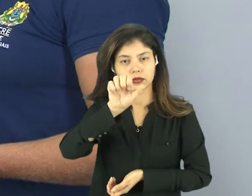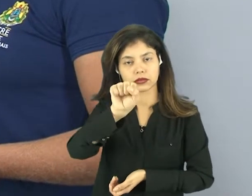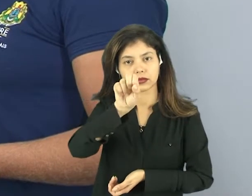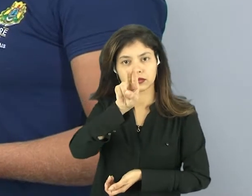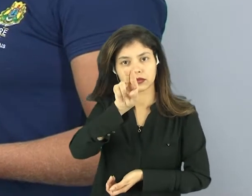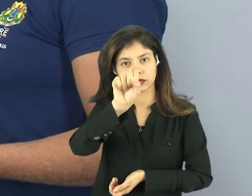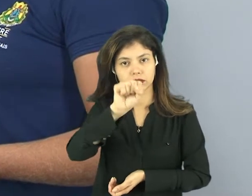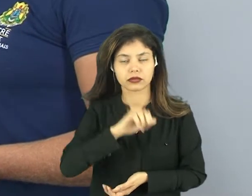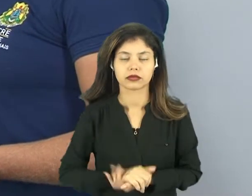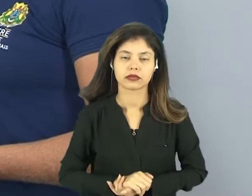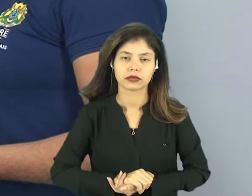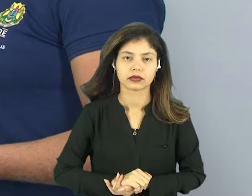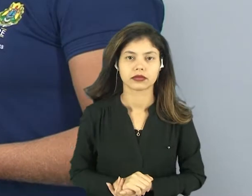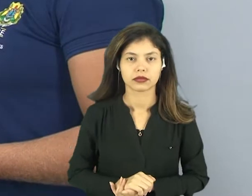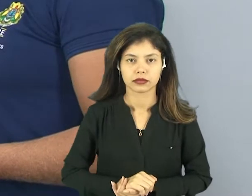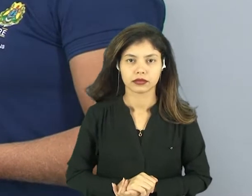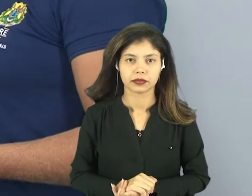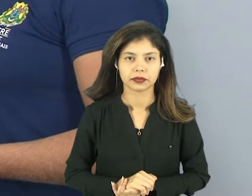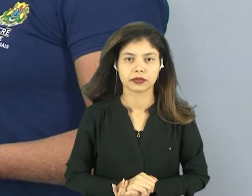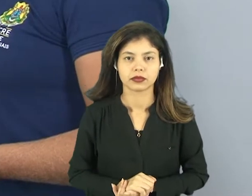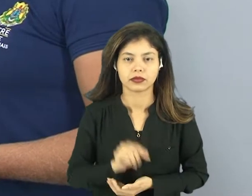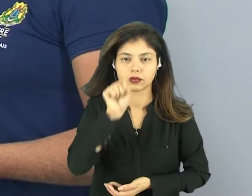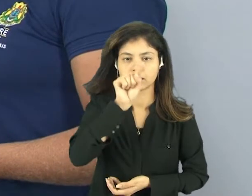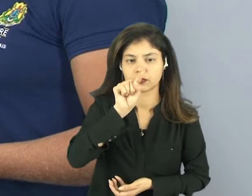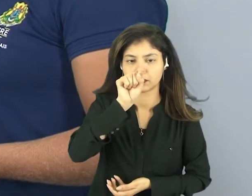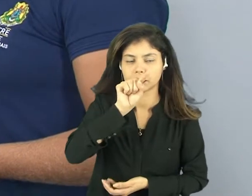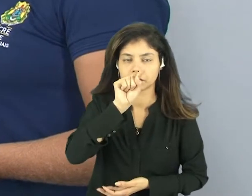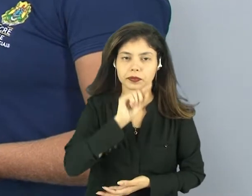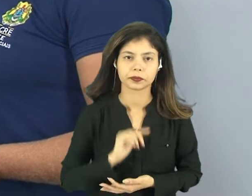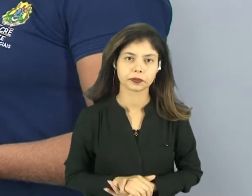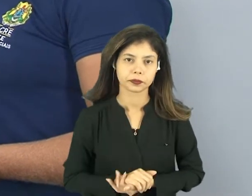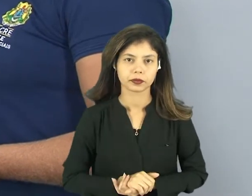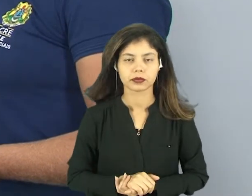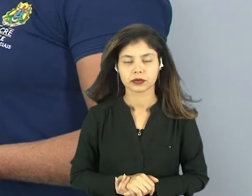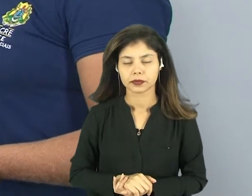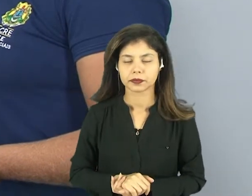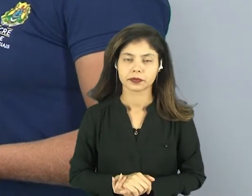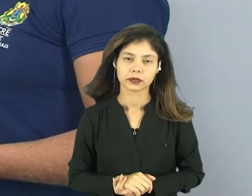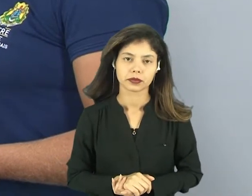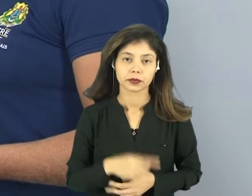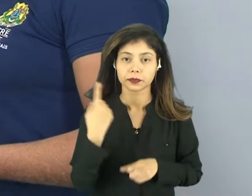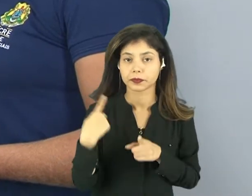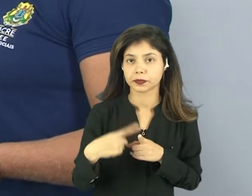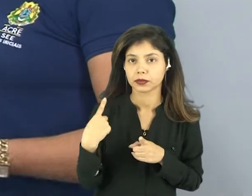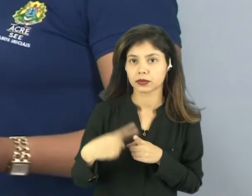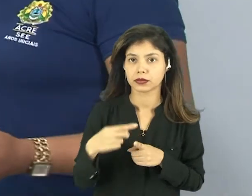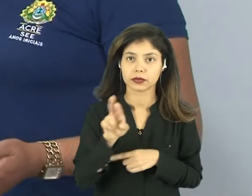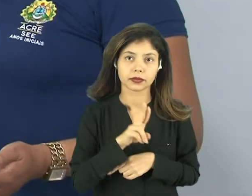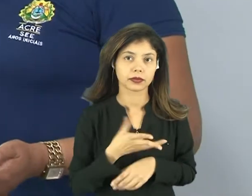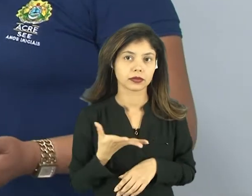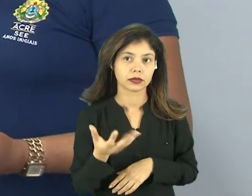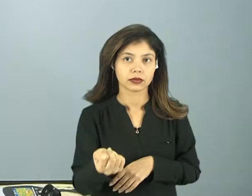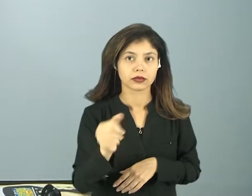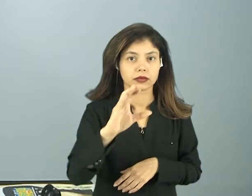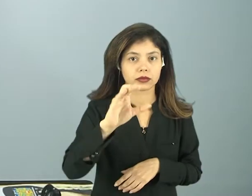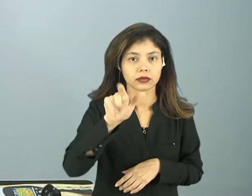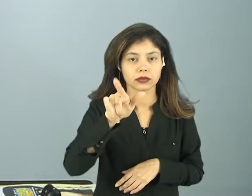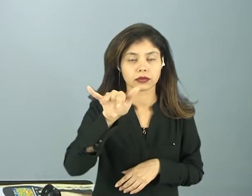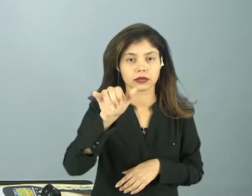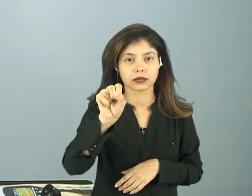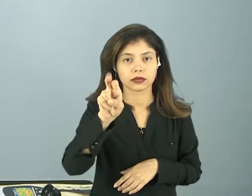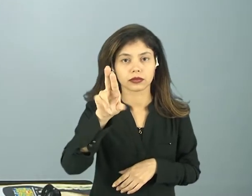ele é o símbolo do grau Celsius, por causa, recebeu esse nome de Celsius